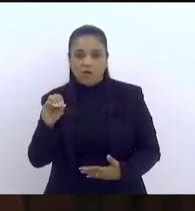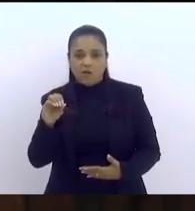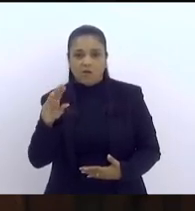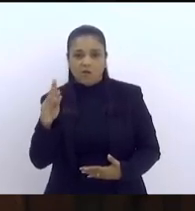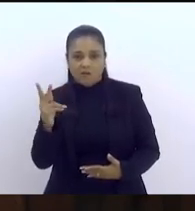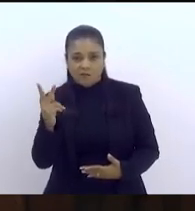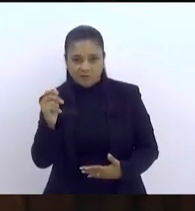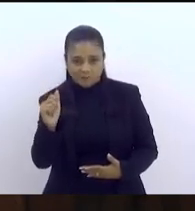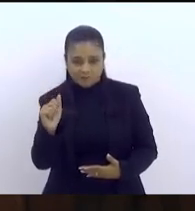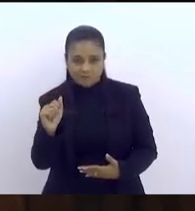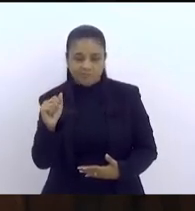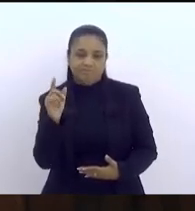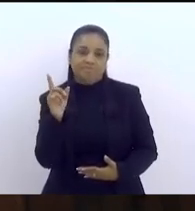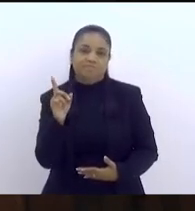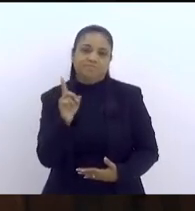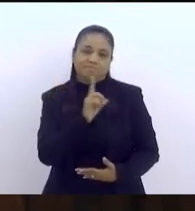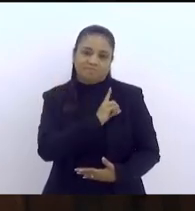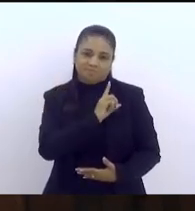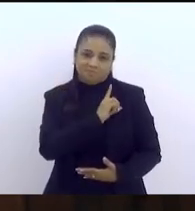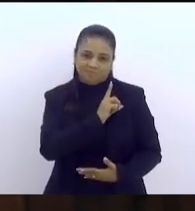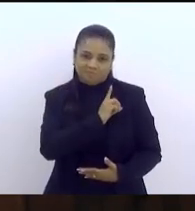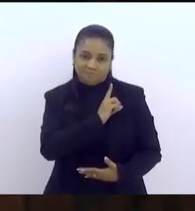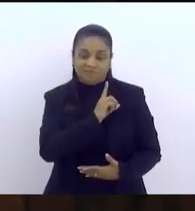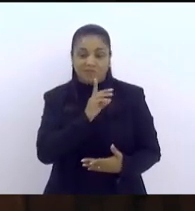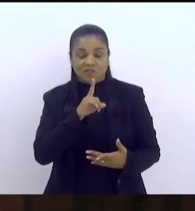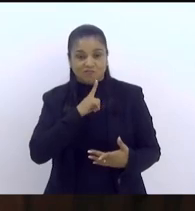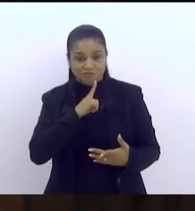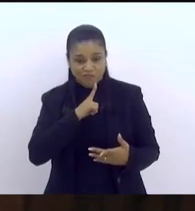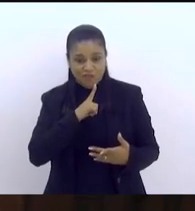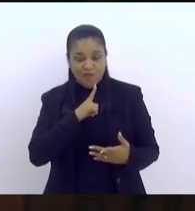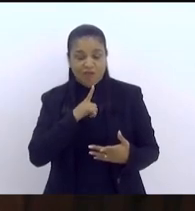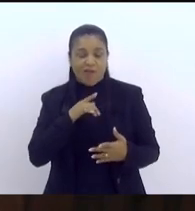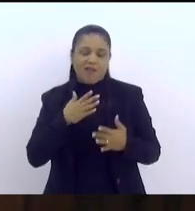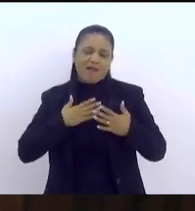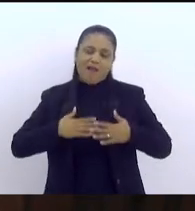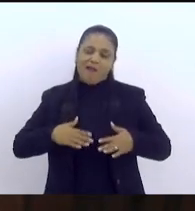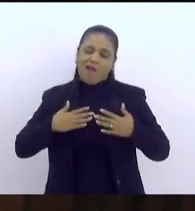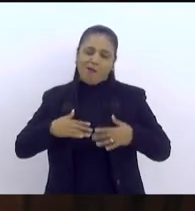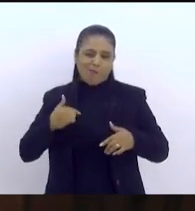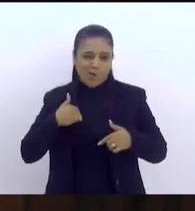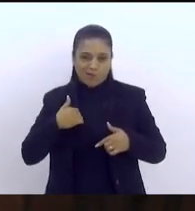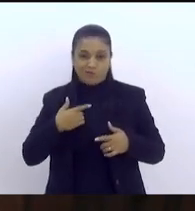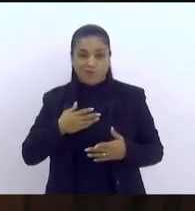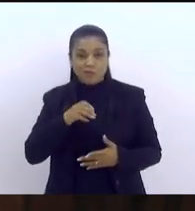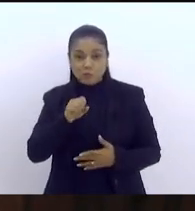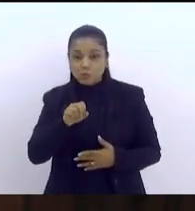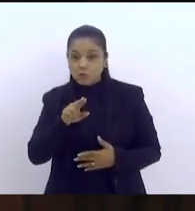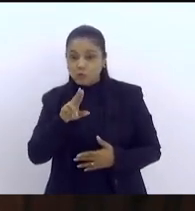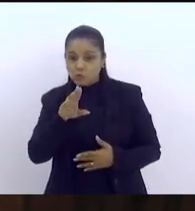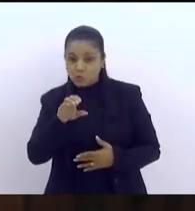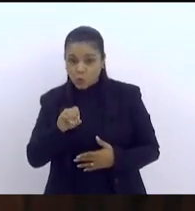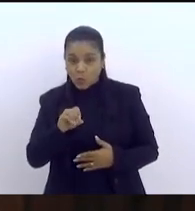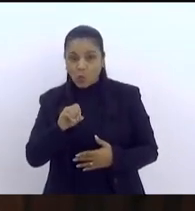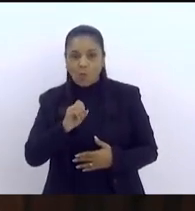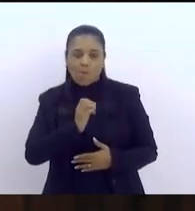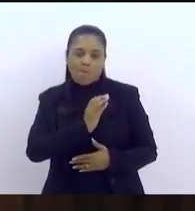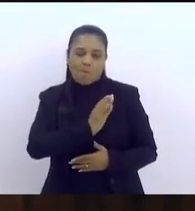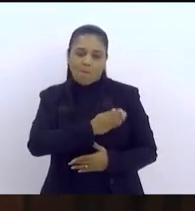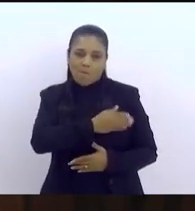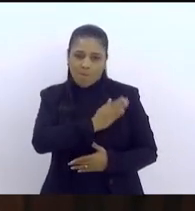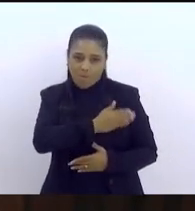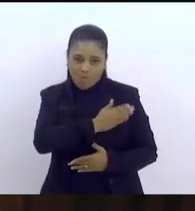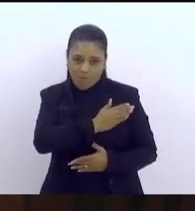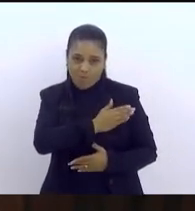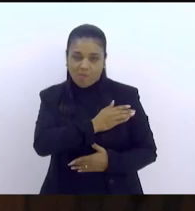tranquilo. Enquanto a gente tiver bastante suco de maracujá ali com a Vânia, ali é bom. Ali no cafezinho tem suco